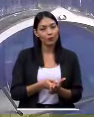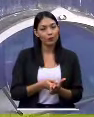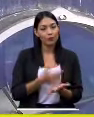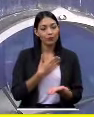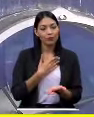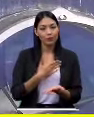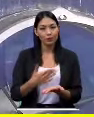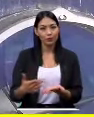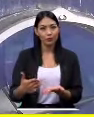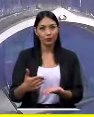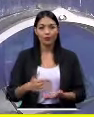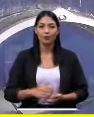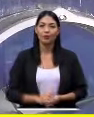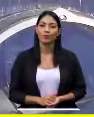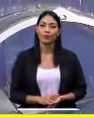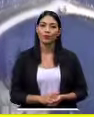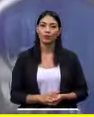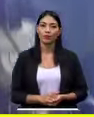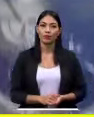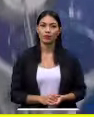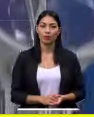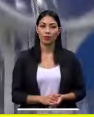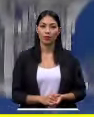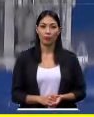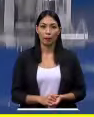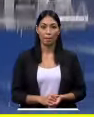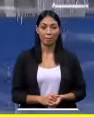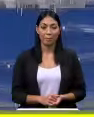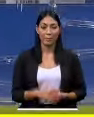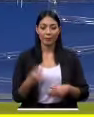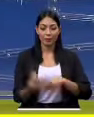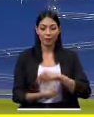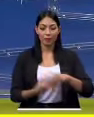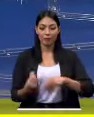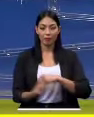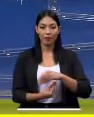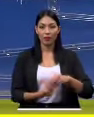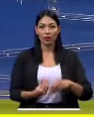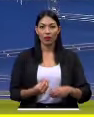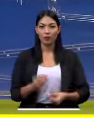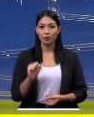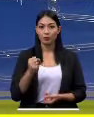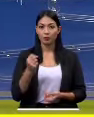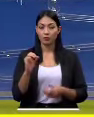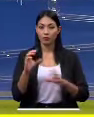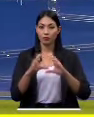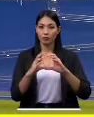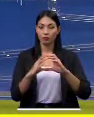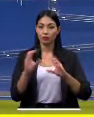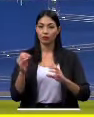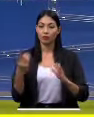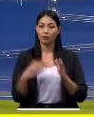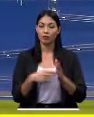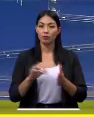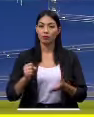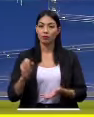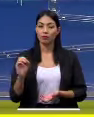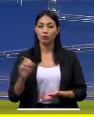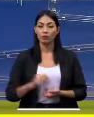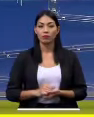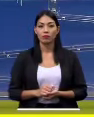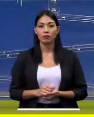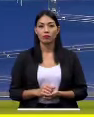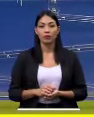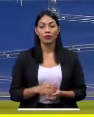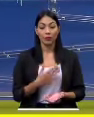começar? Valendo! Globo carregado, embaralhando 80 bolas numeradas de 01 a